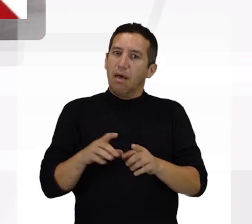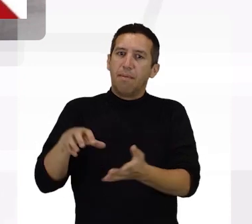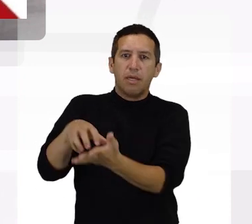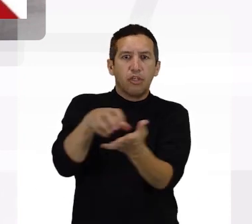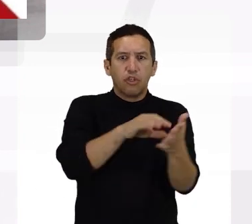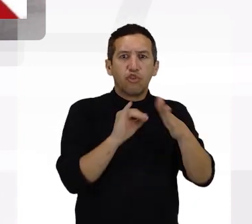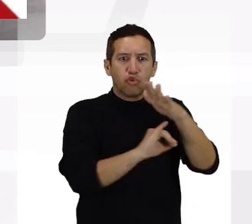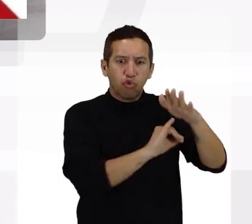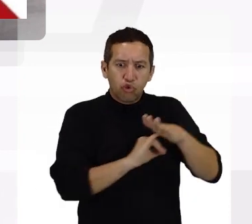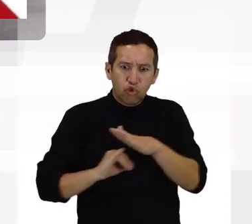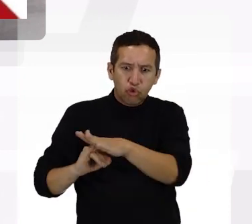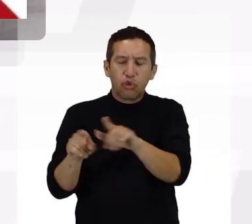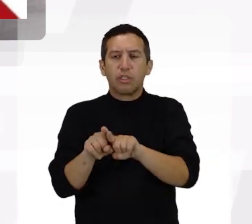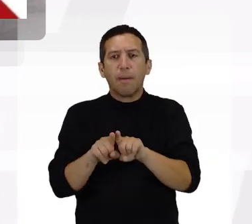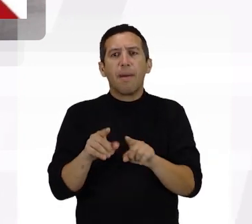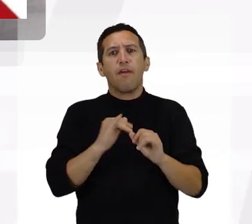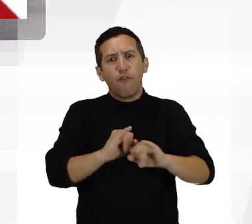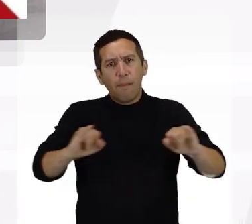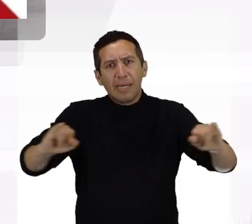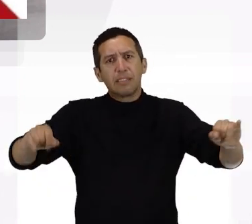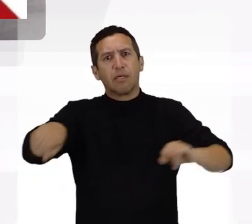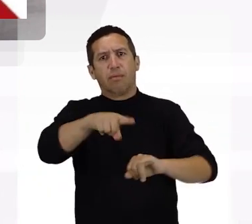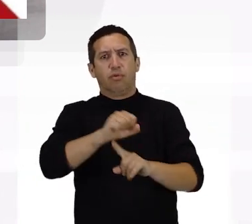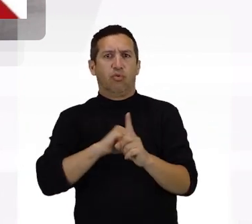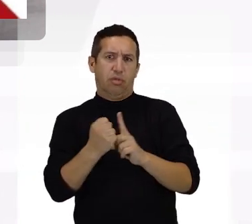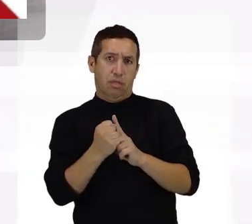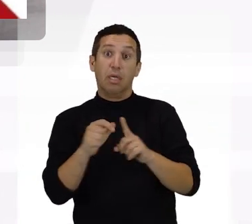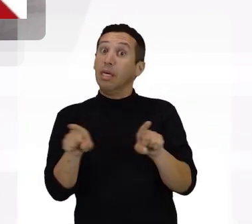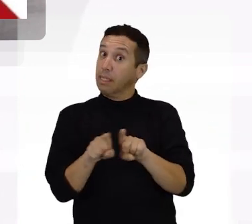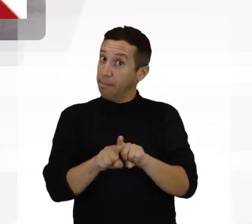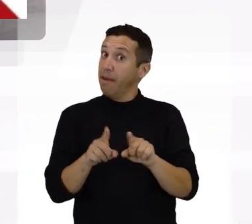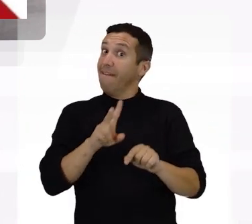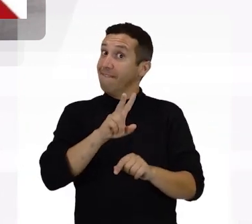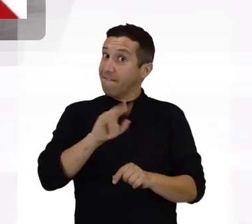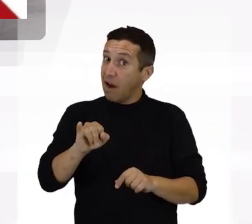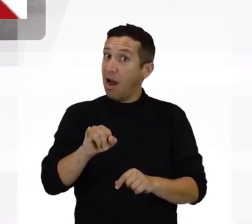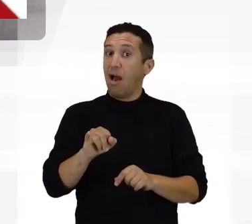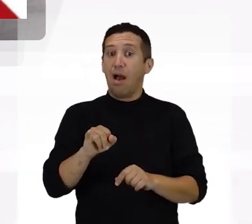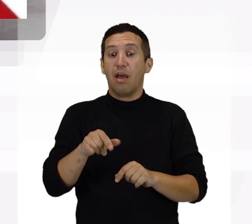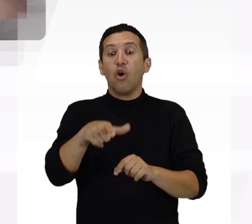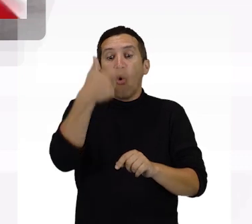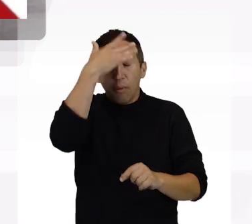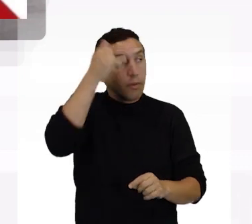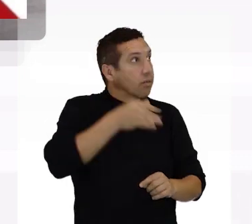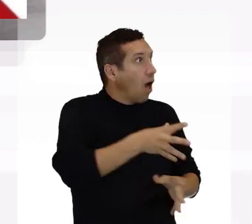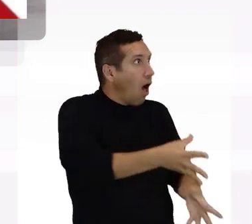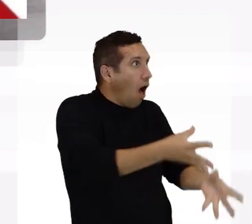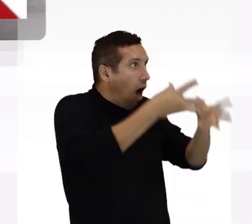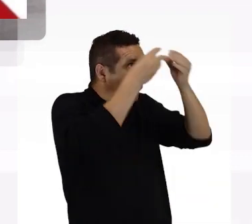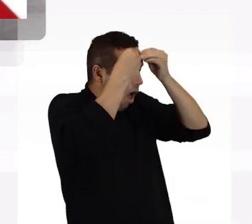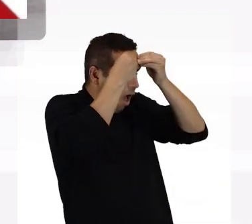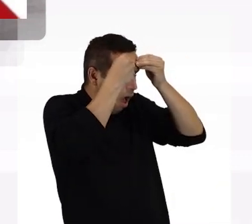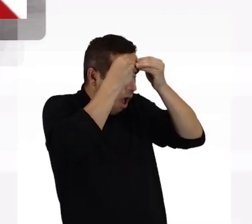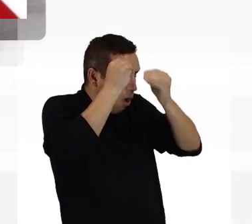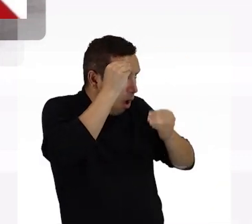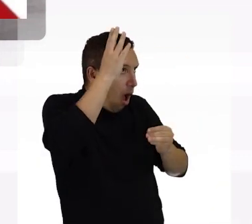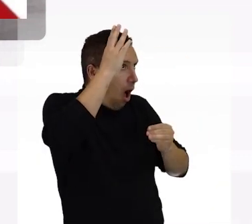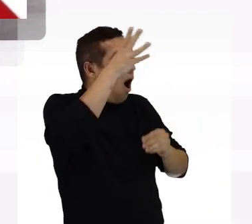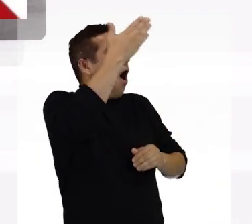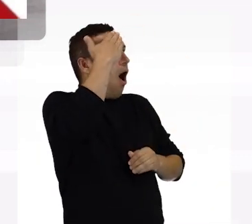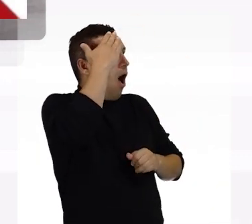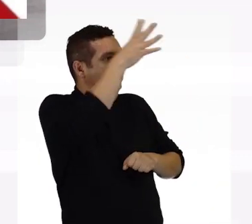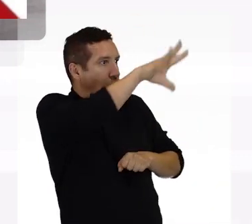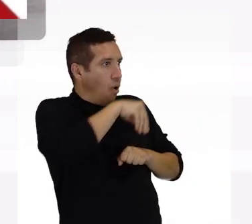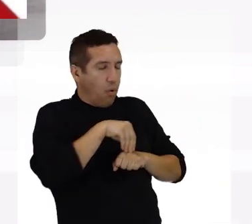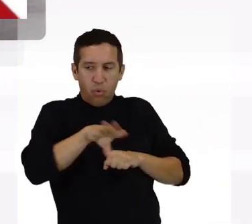fortalecer uma articulação entre as instituições e vão levar a informação para a sociedade. Mas, além disso, também vão formar